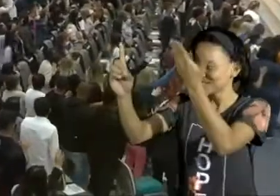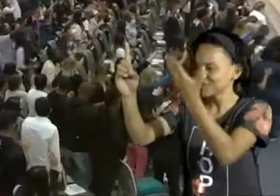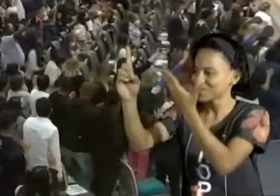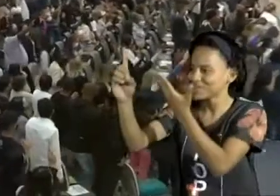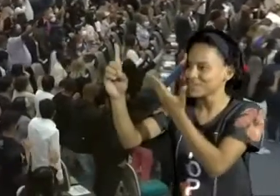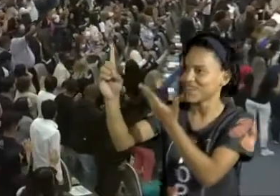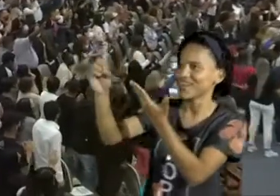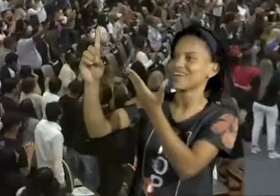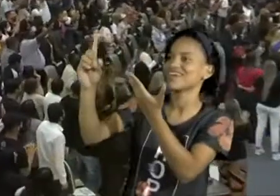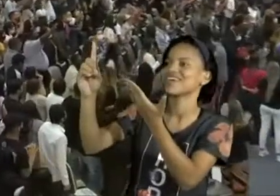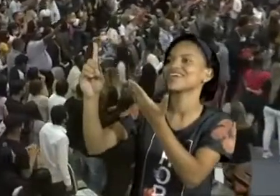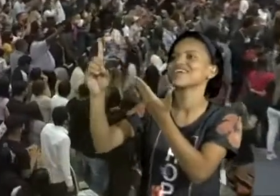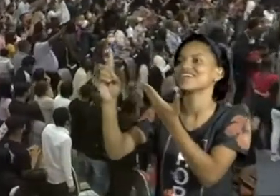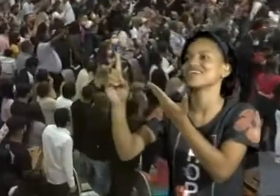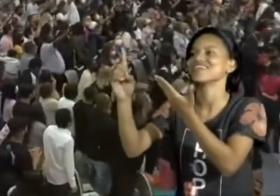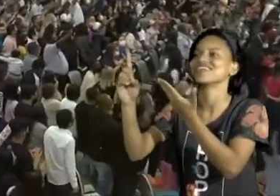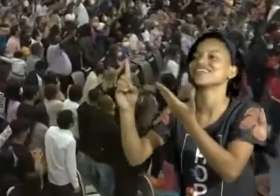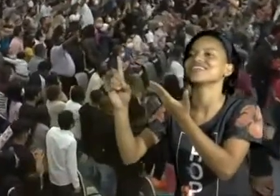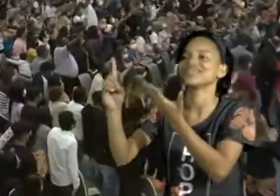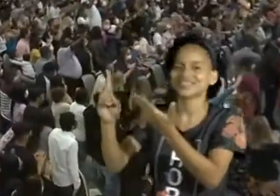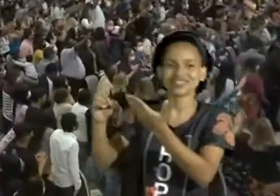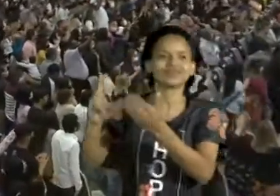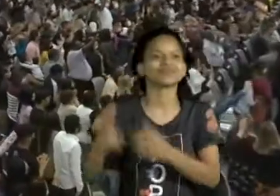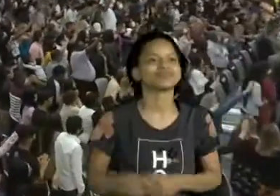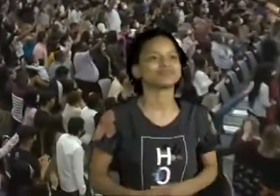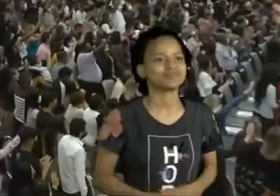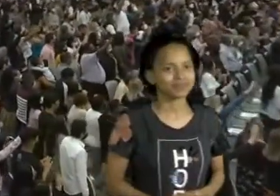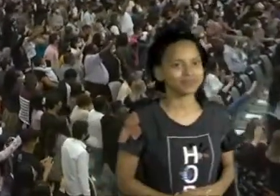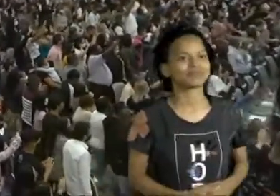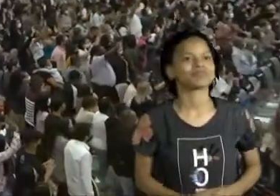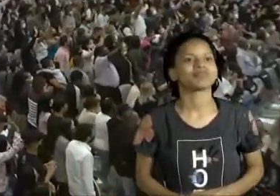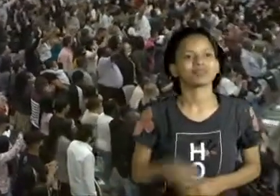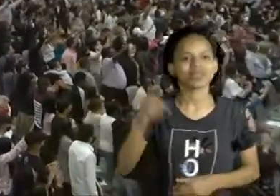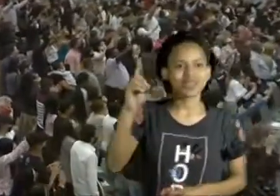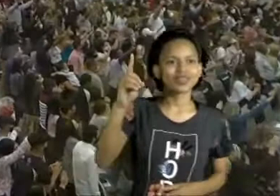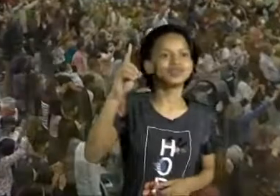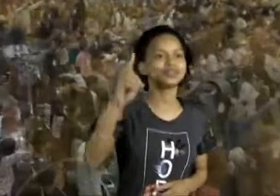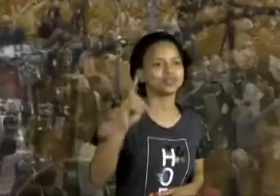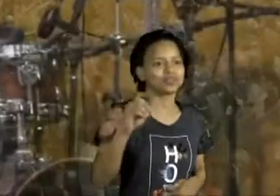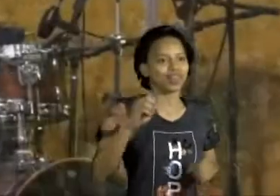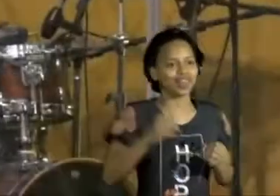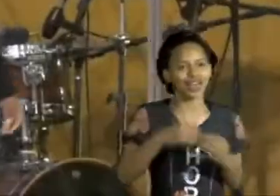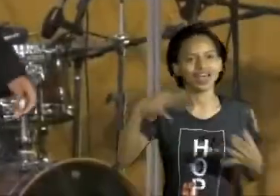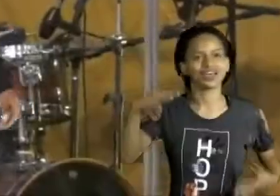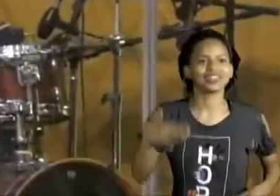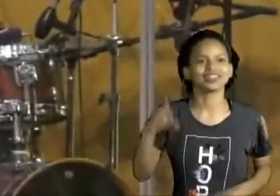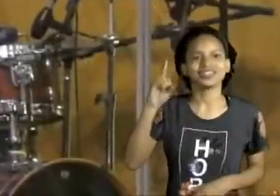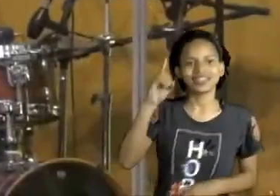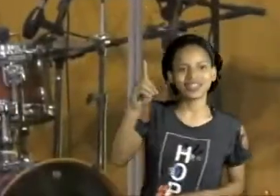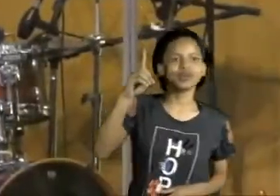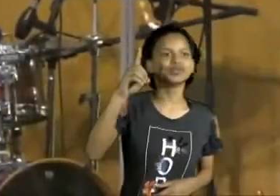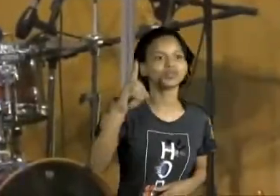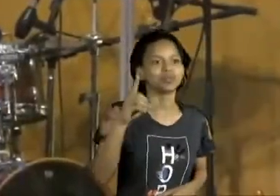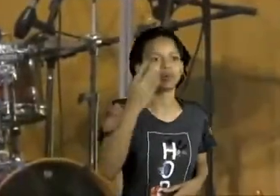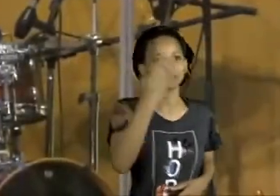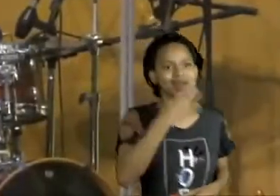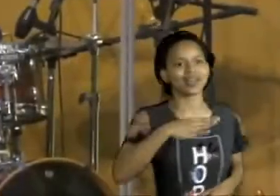grande. Diga, meu Deus é. Meu Deus é Deus de milagres.